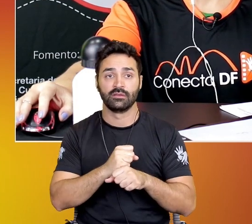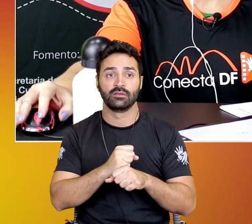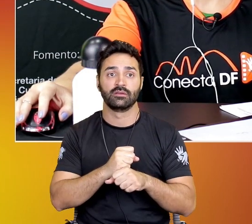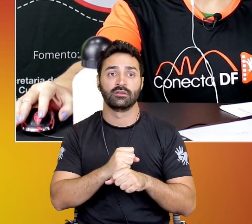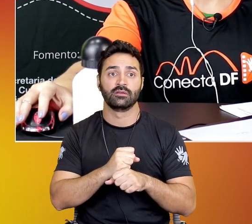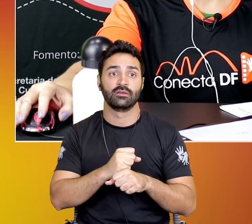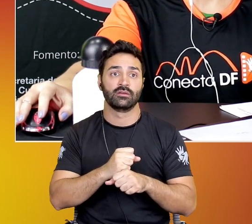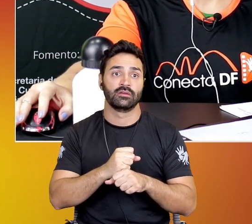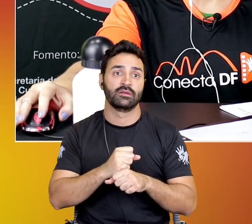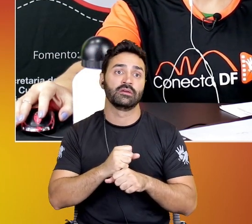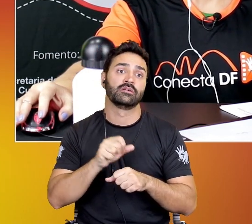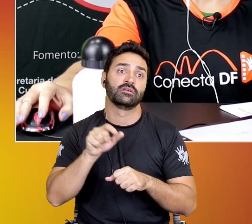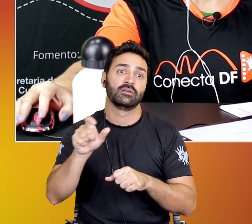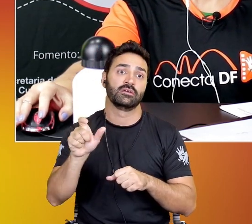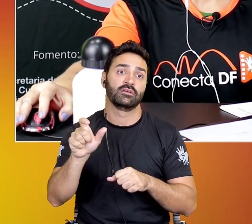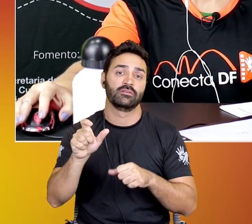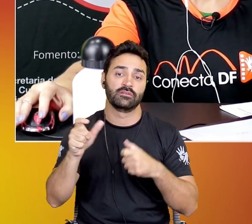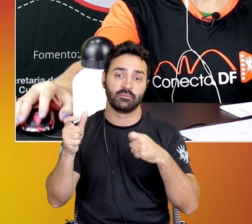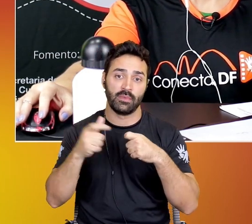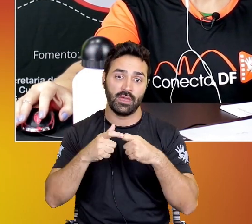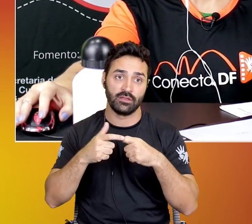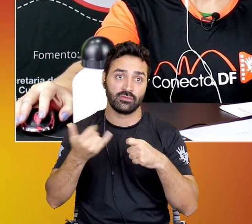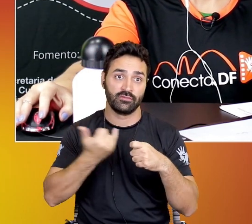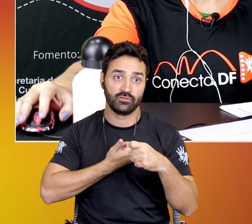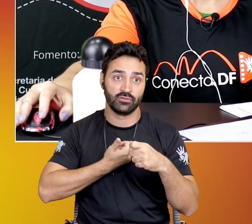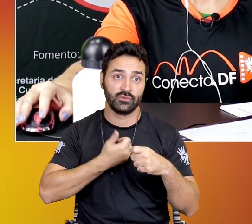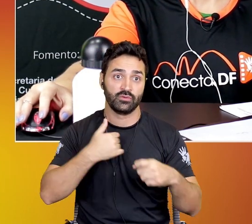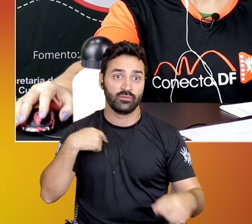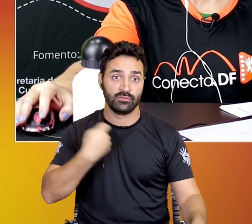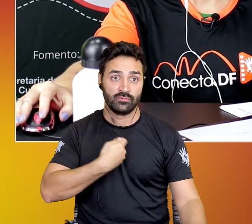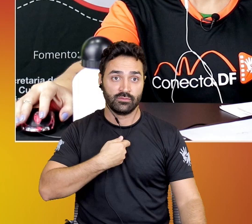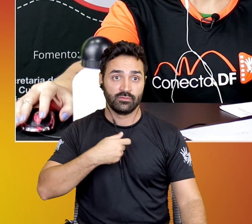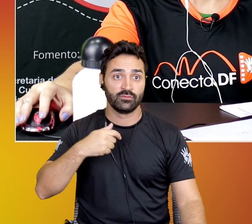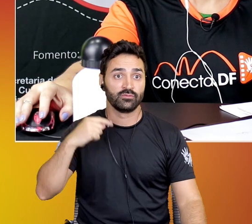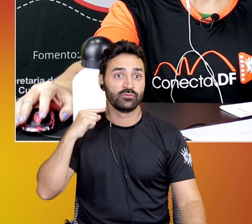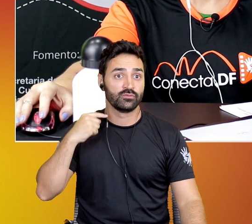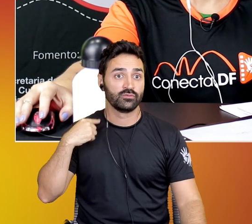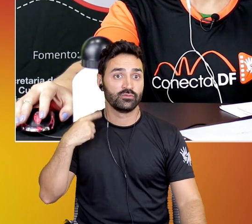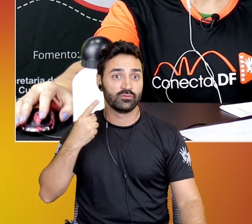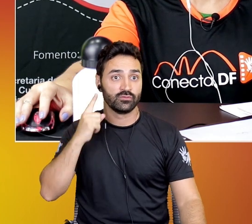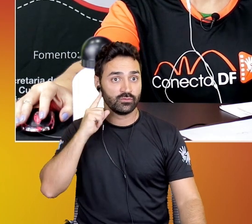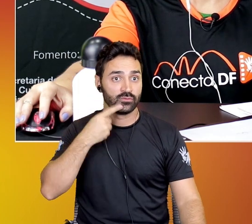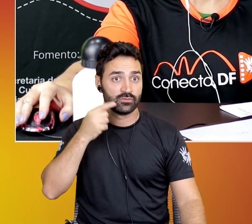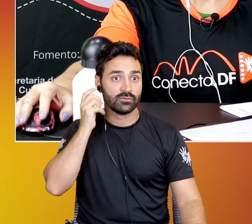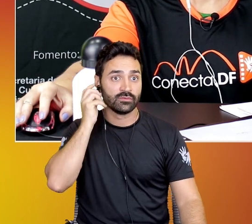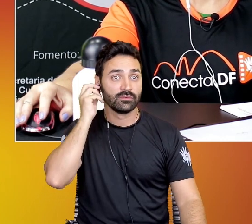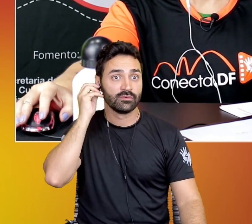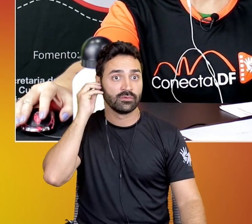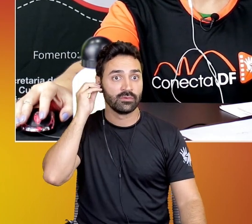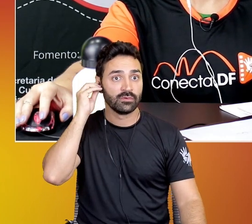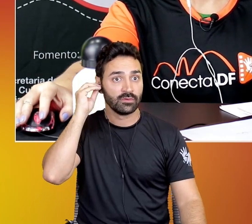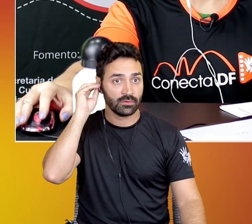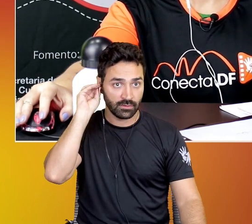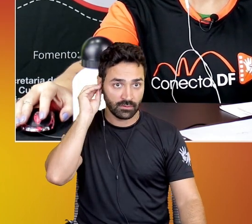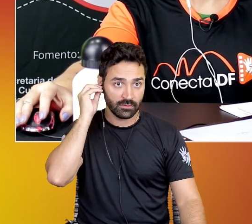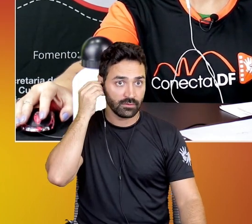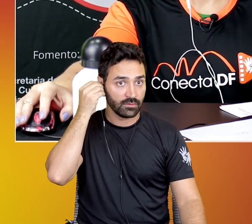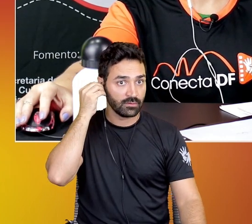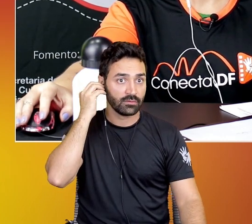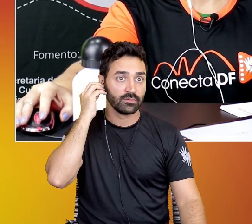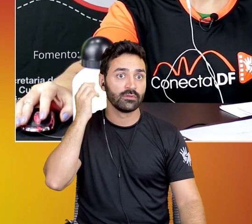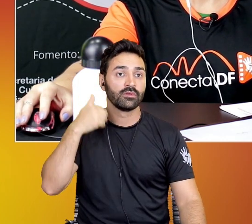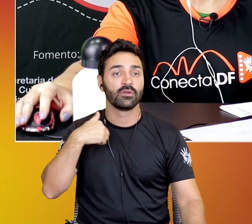deficiente auditivo. E então, assim, eu perdi, né, a minha audição, perdi um